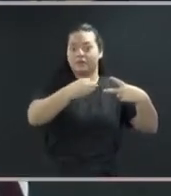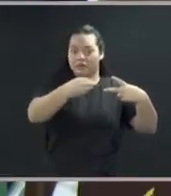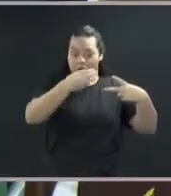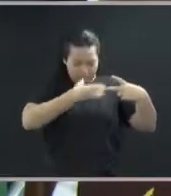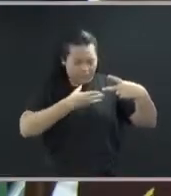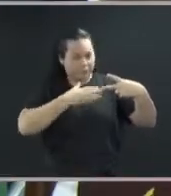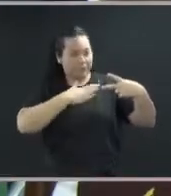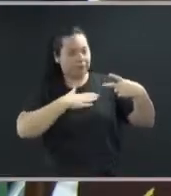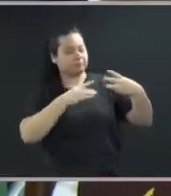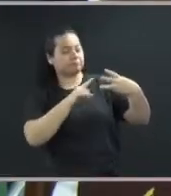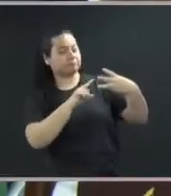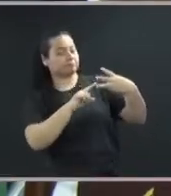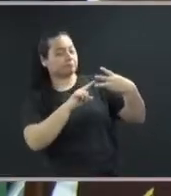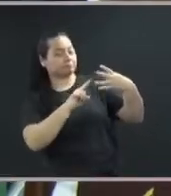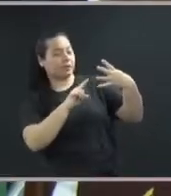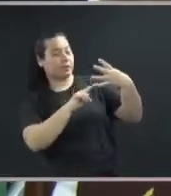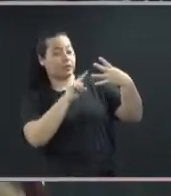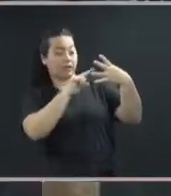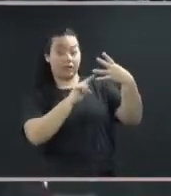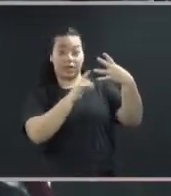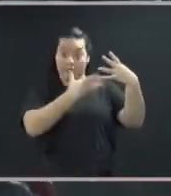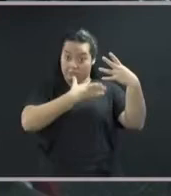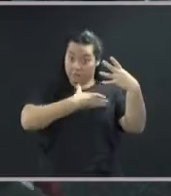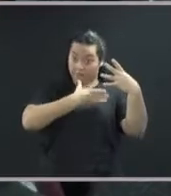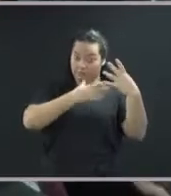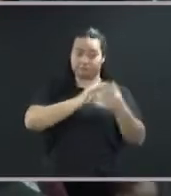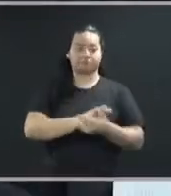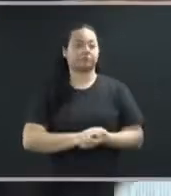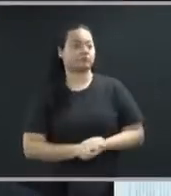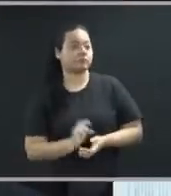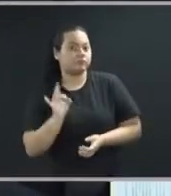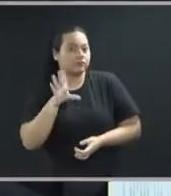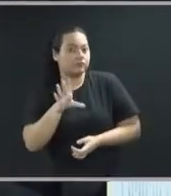graça. Essa, irmão, quem quer ser cheio da graça?